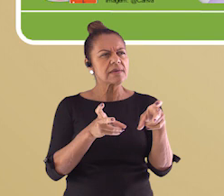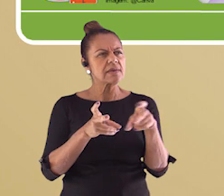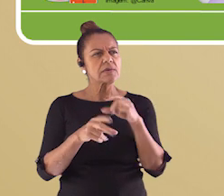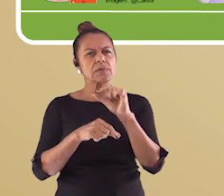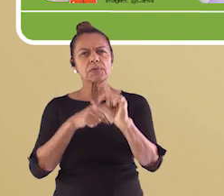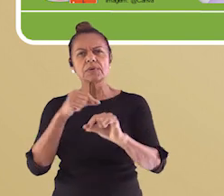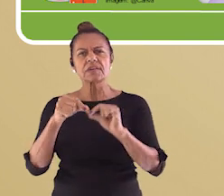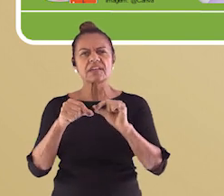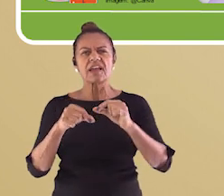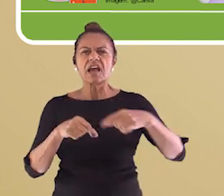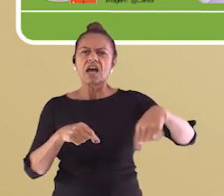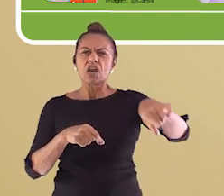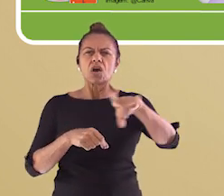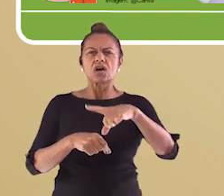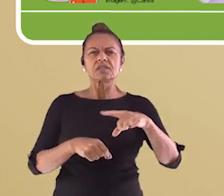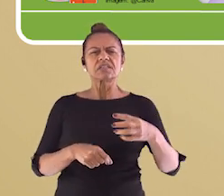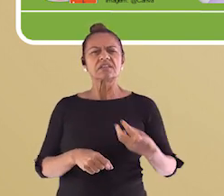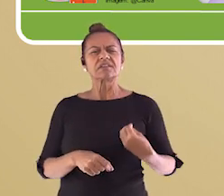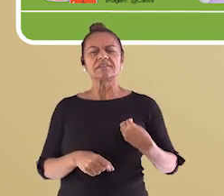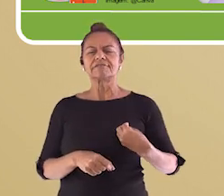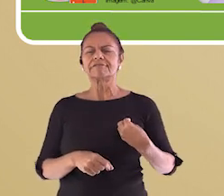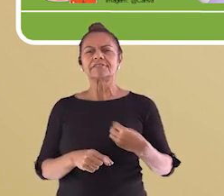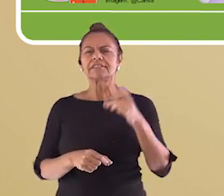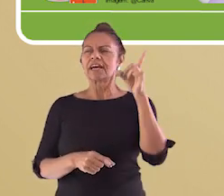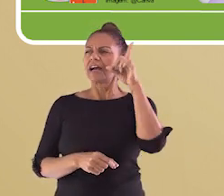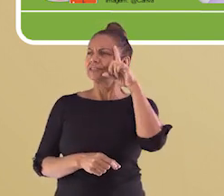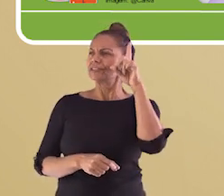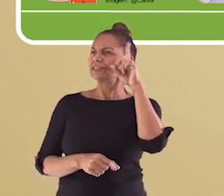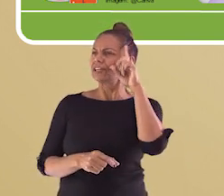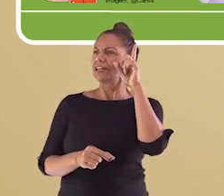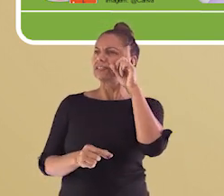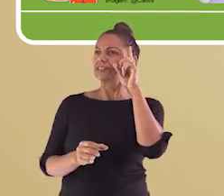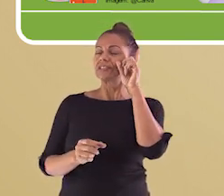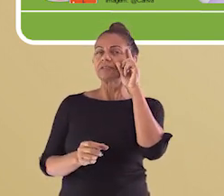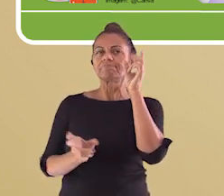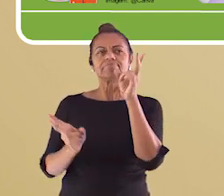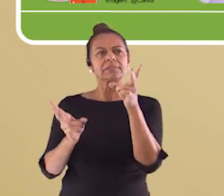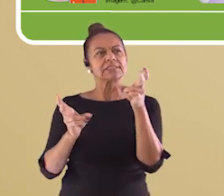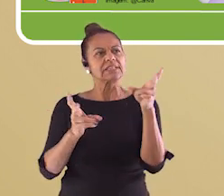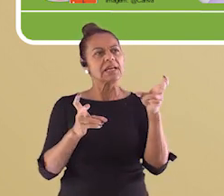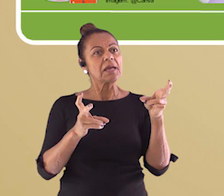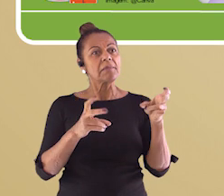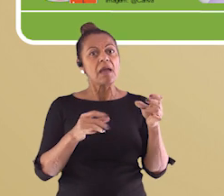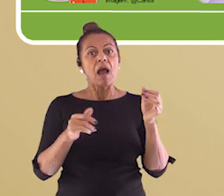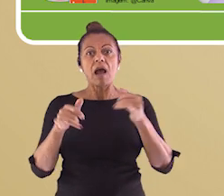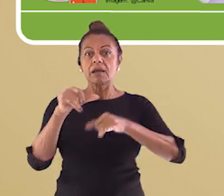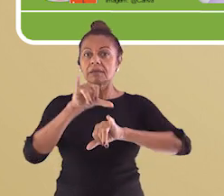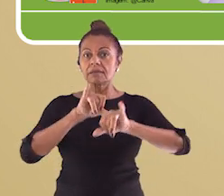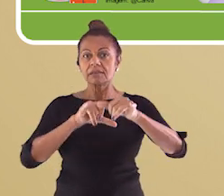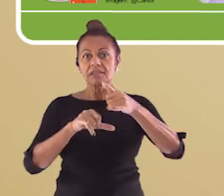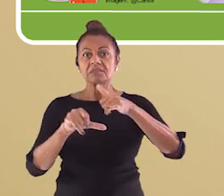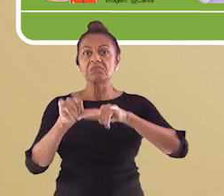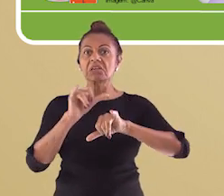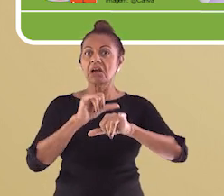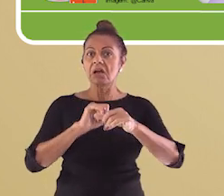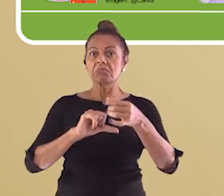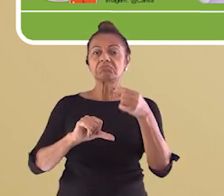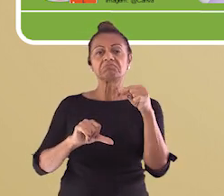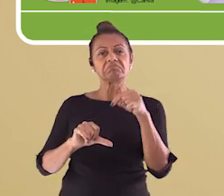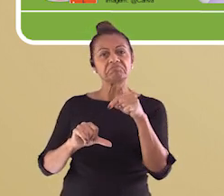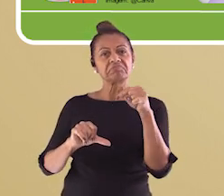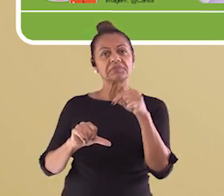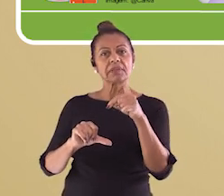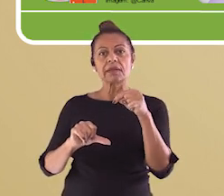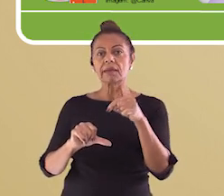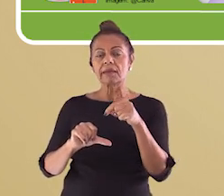vezes estamos envoltos com a química no nosso dia a dia e não nos damos conta. Por isso, entender a importância